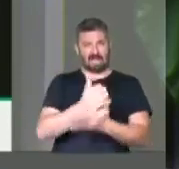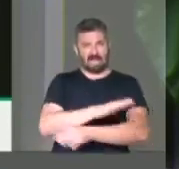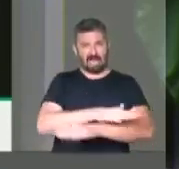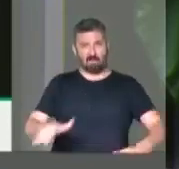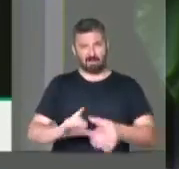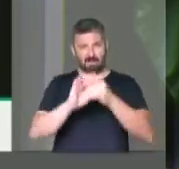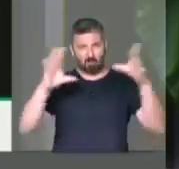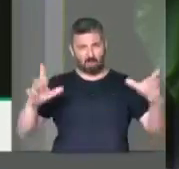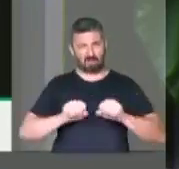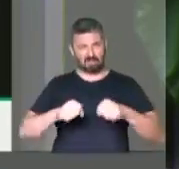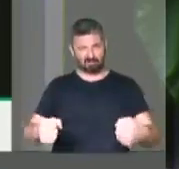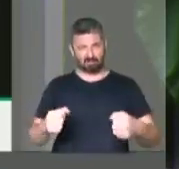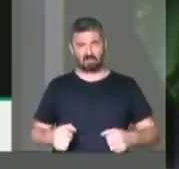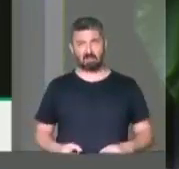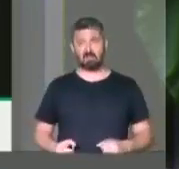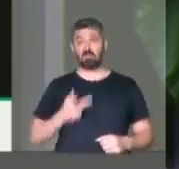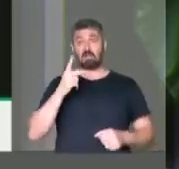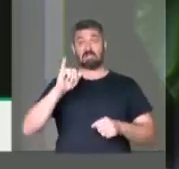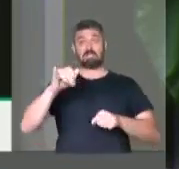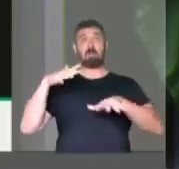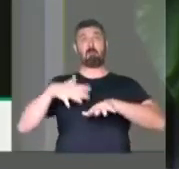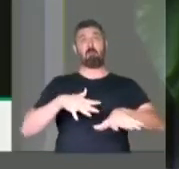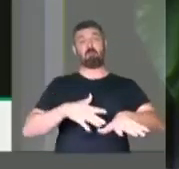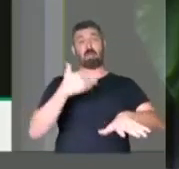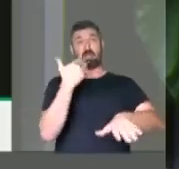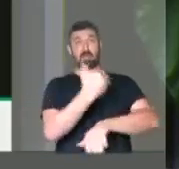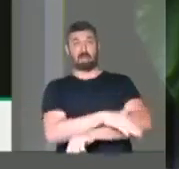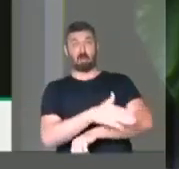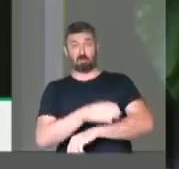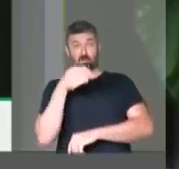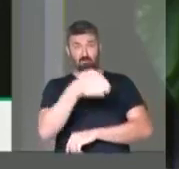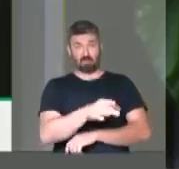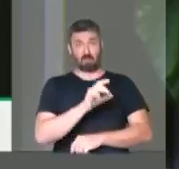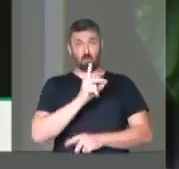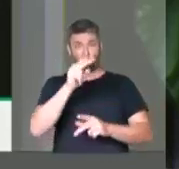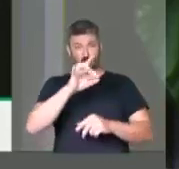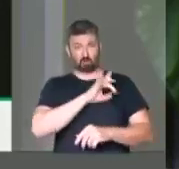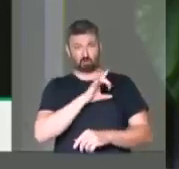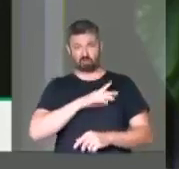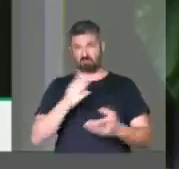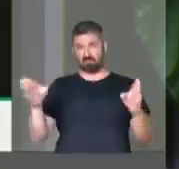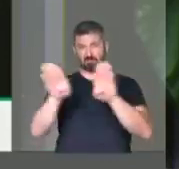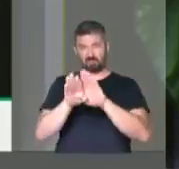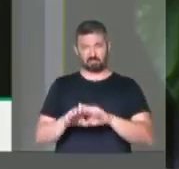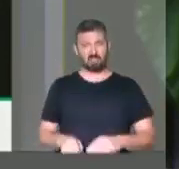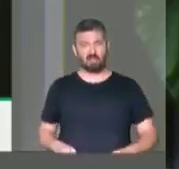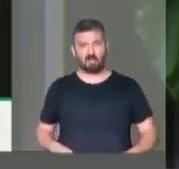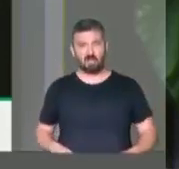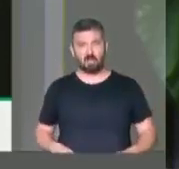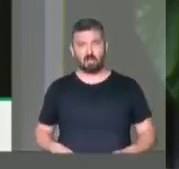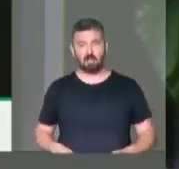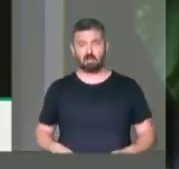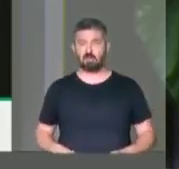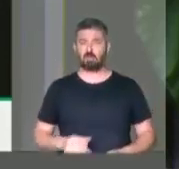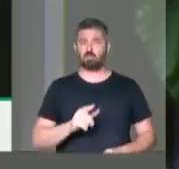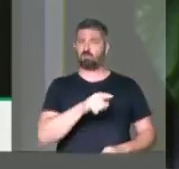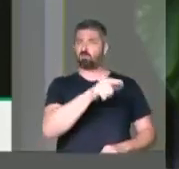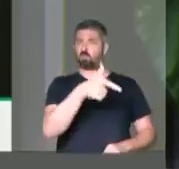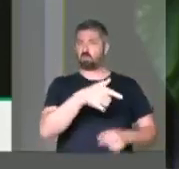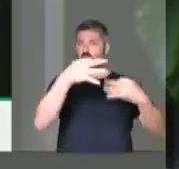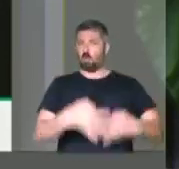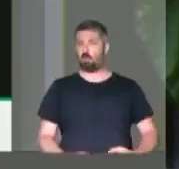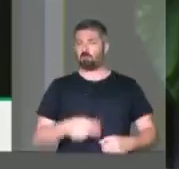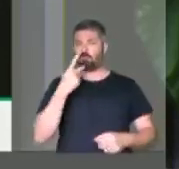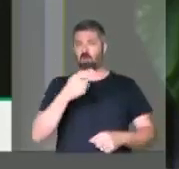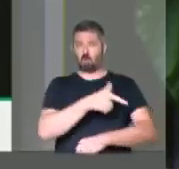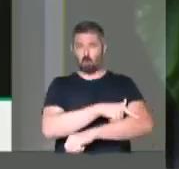democracia. Venha para cá falar que se os movimentos sociais forem para as ruas, vai fechar o regime. Não tem dignidade para isso. Não pode,